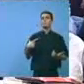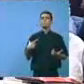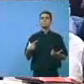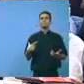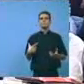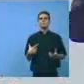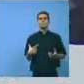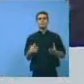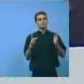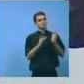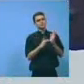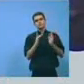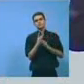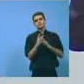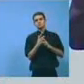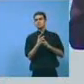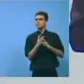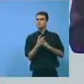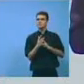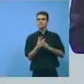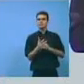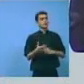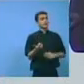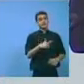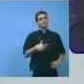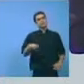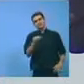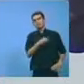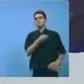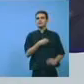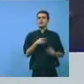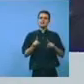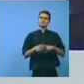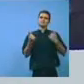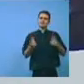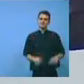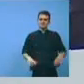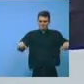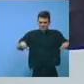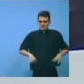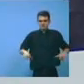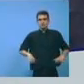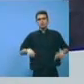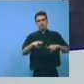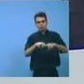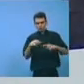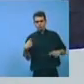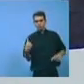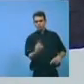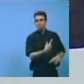Ele não teve pecado, mas assumiu em si as consequências do meio do seu pecado.